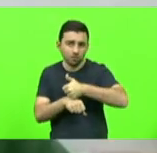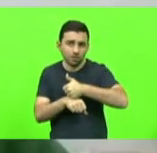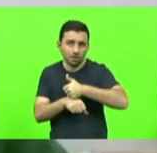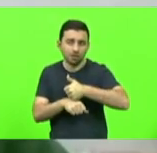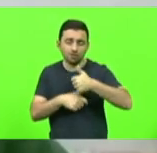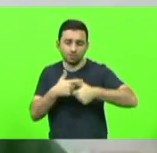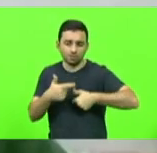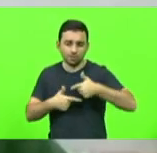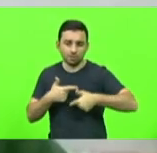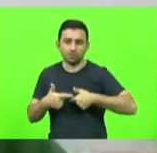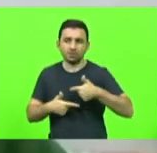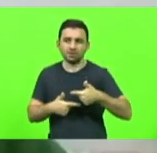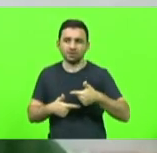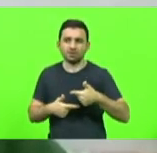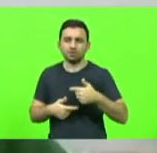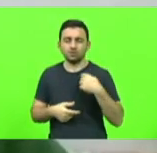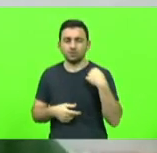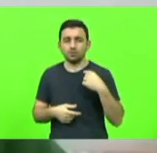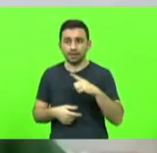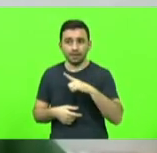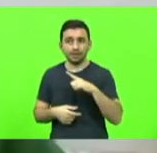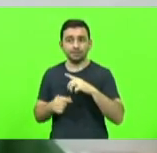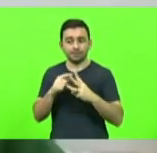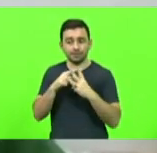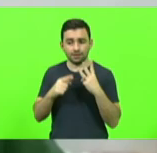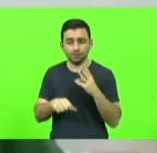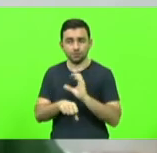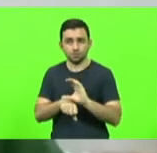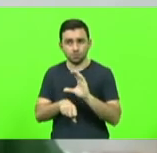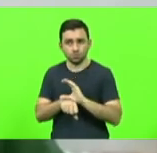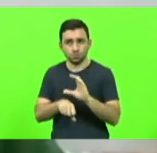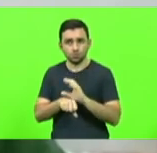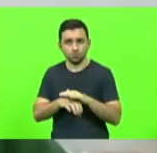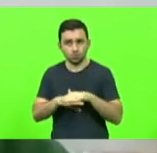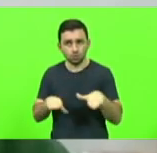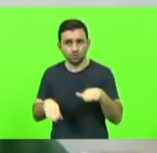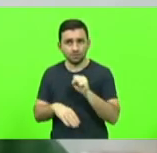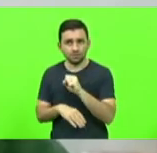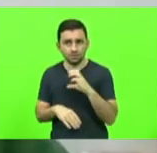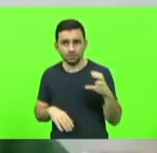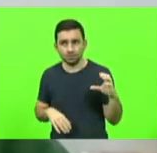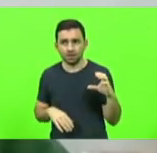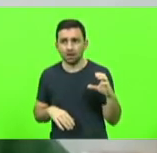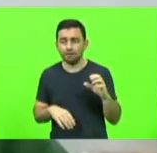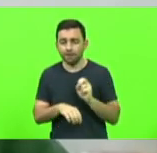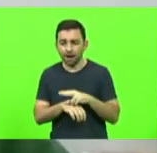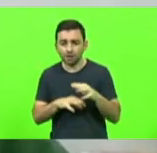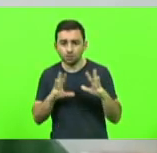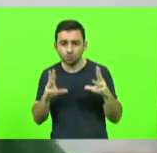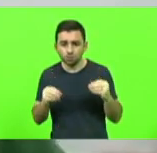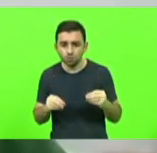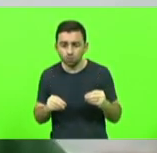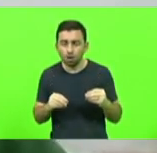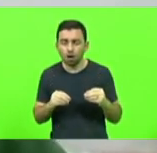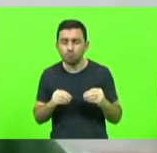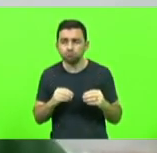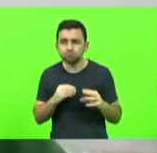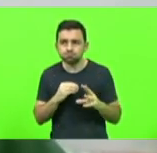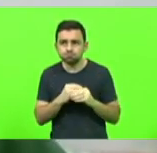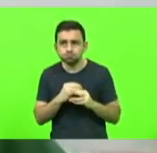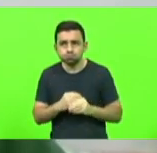termos apenas 3 cursos em Santa Catarina, as vagas não são preenchidas. Os fonoaudiólogos buscam